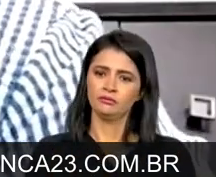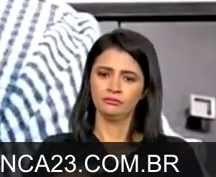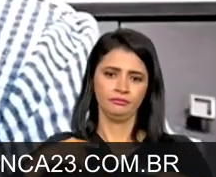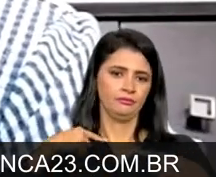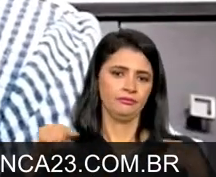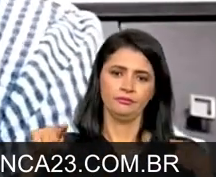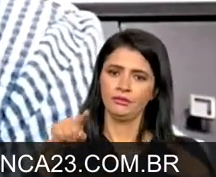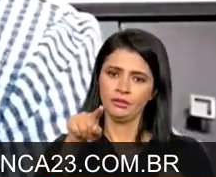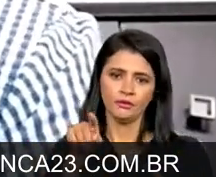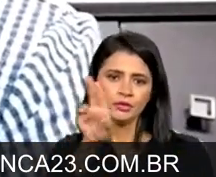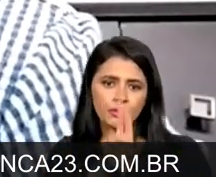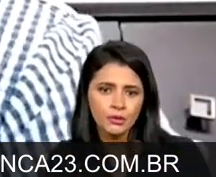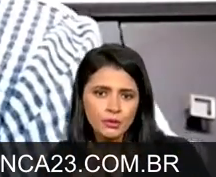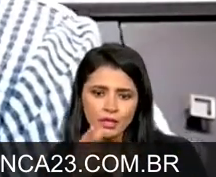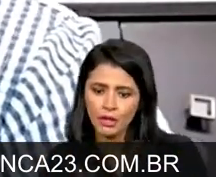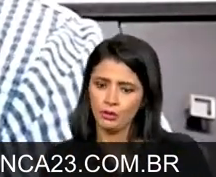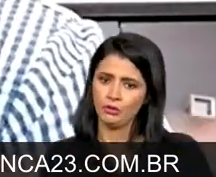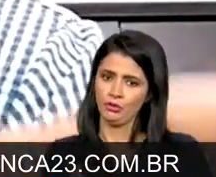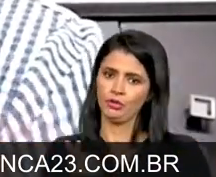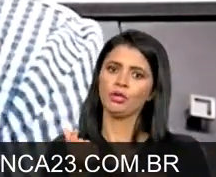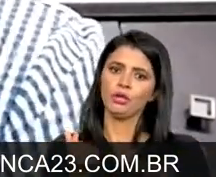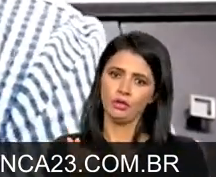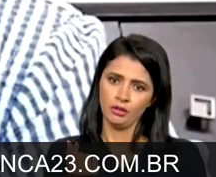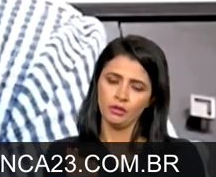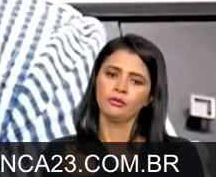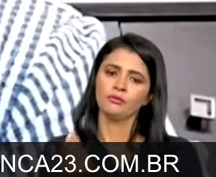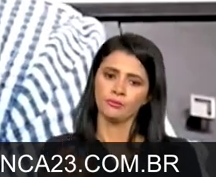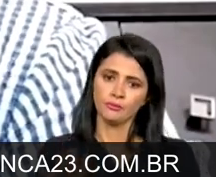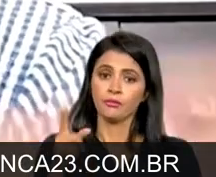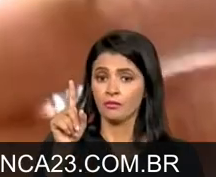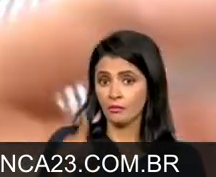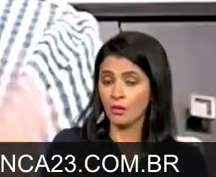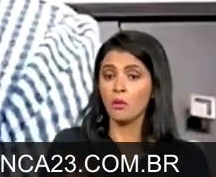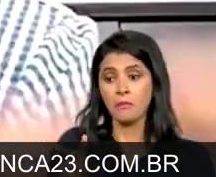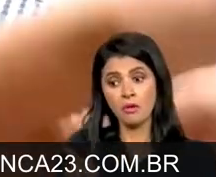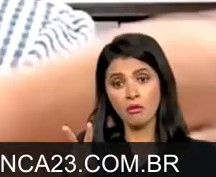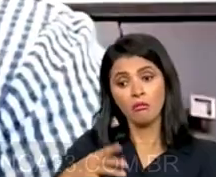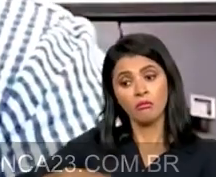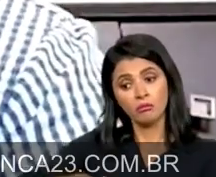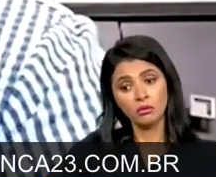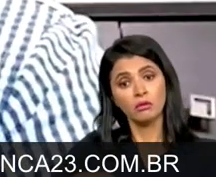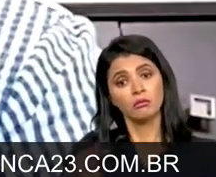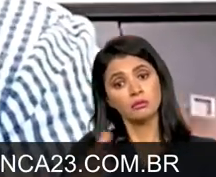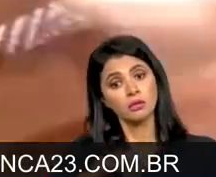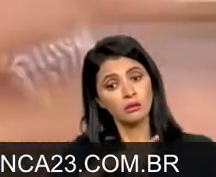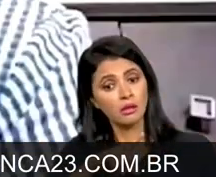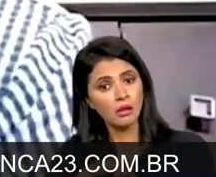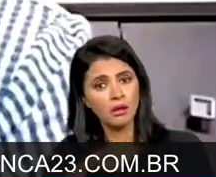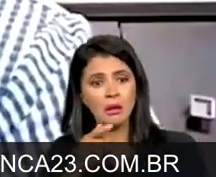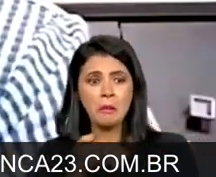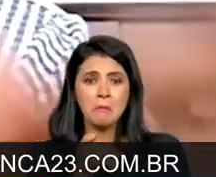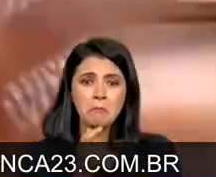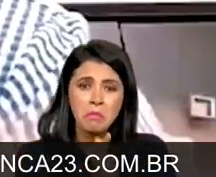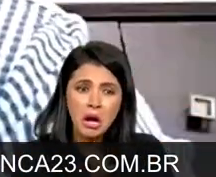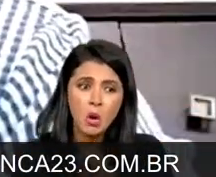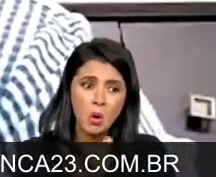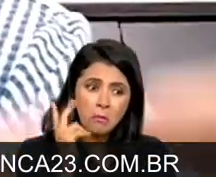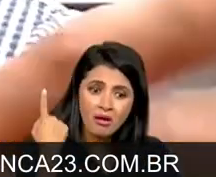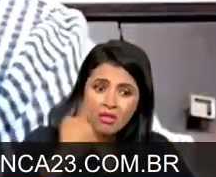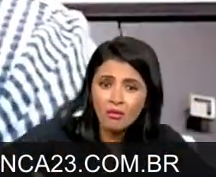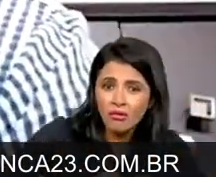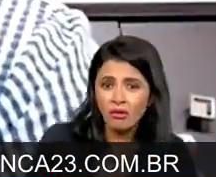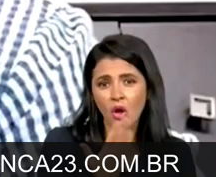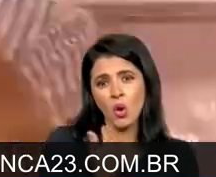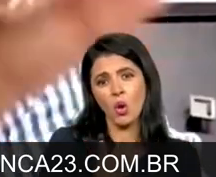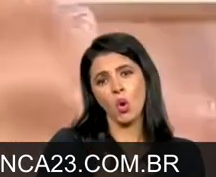algum você usar esse recurso, que é uma reserva financeira que você tem, para usar para consumo imediato, ainda mais